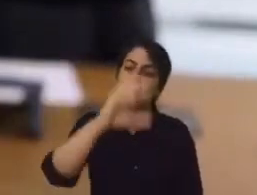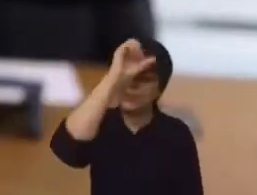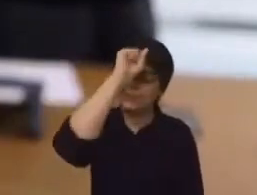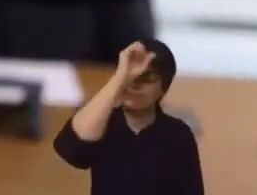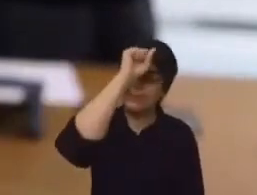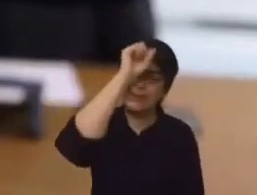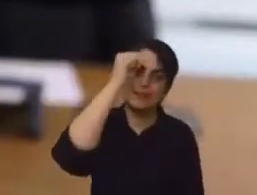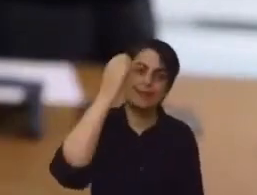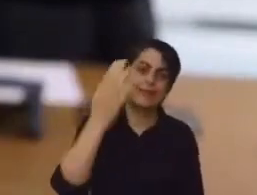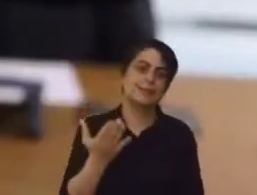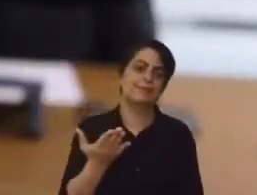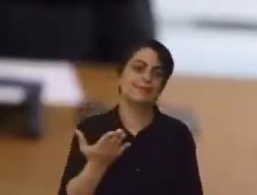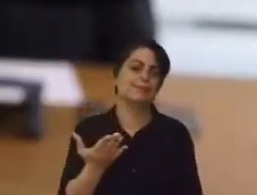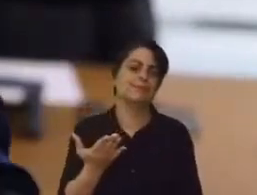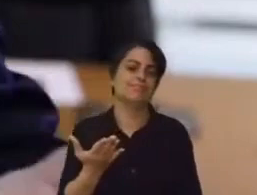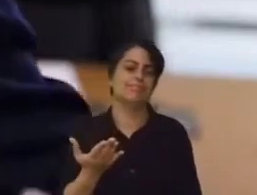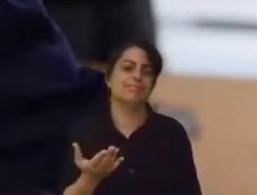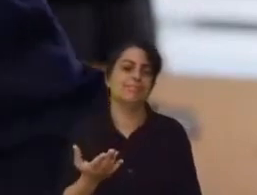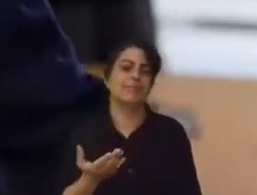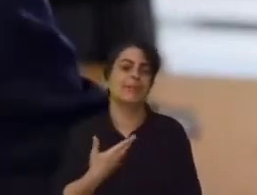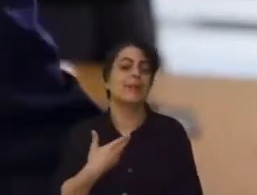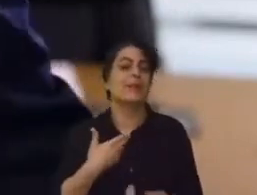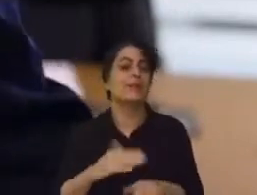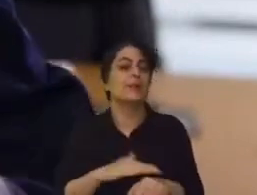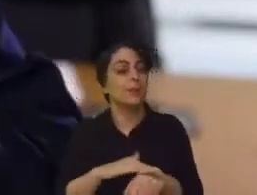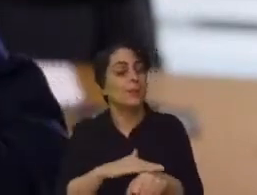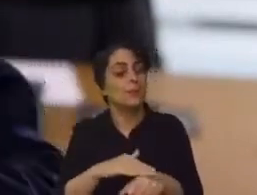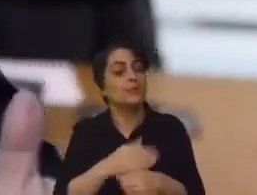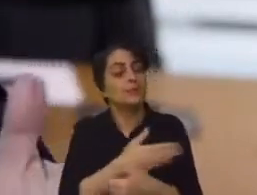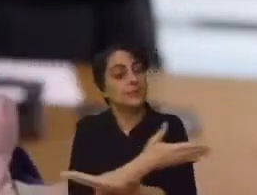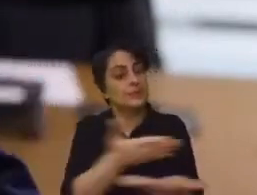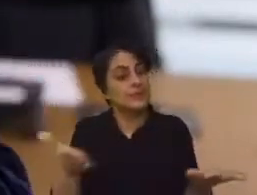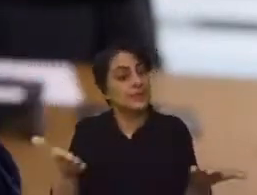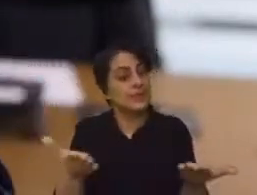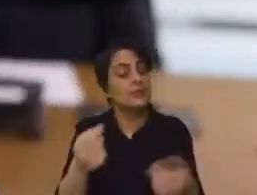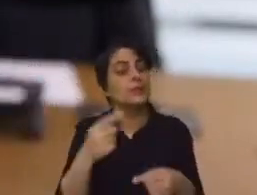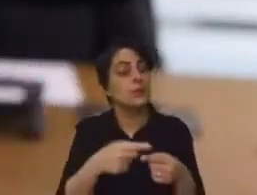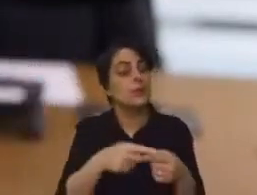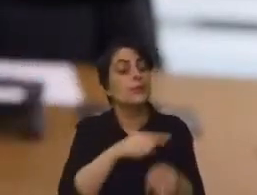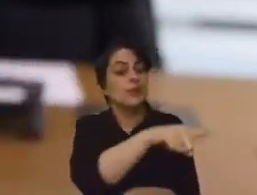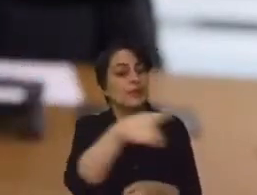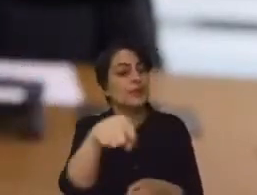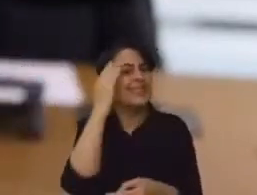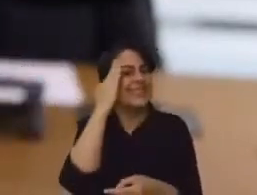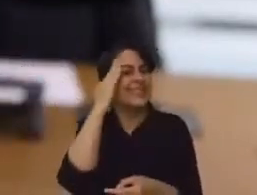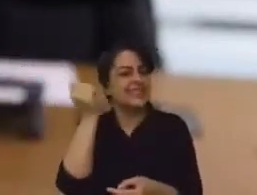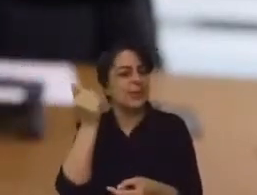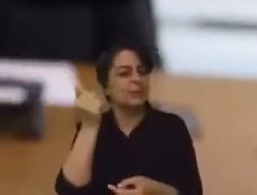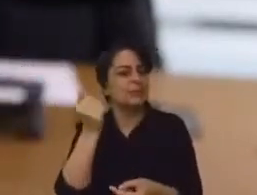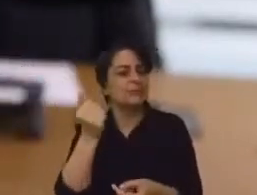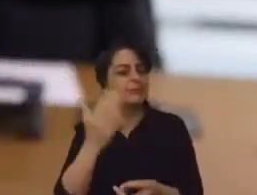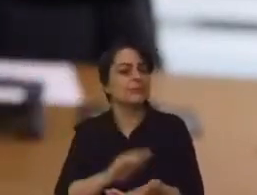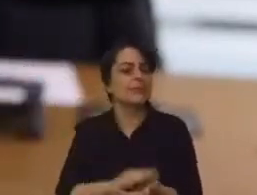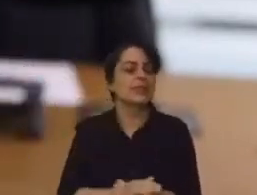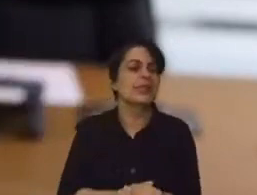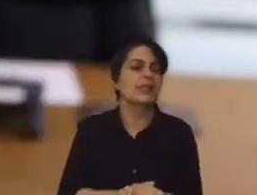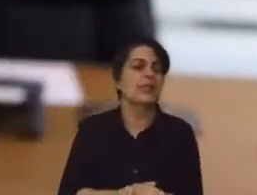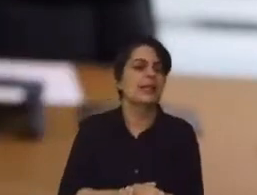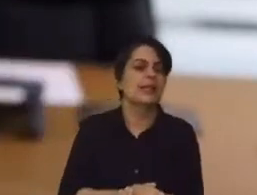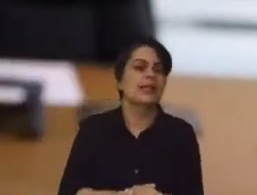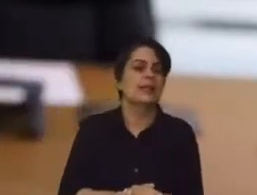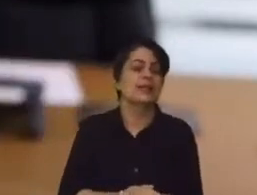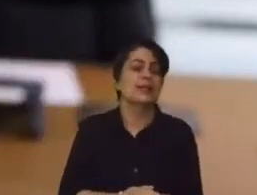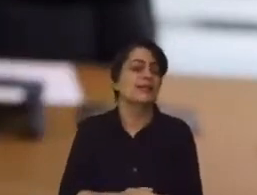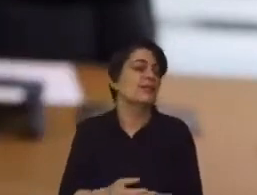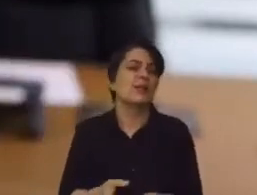da crise sanitária, porque todos vocês sabem, já ouviram muito discurso e convivem com ela. Eu não quero falar com